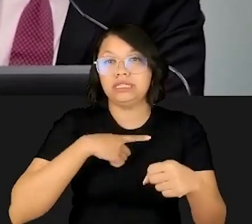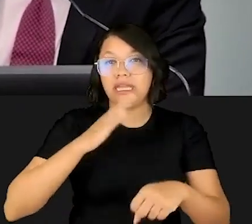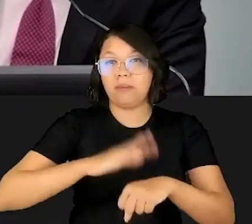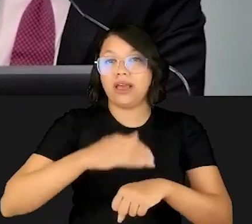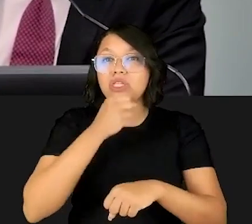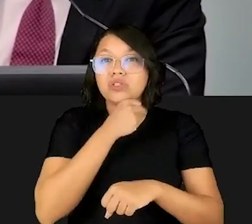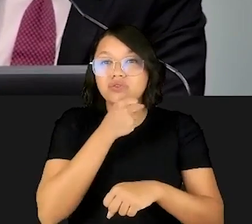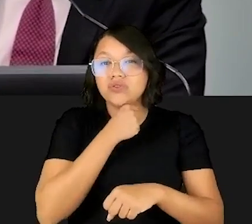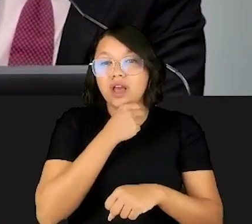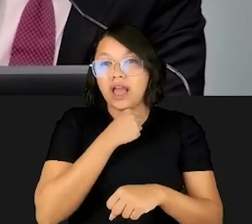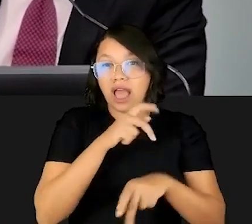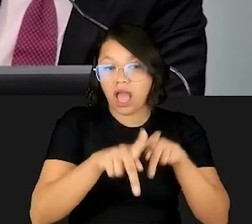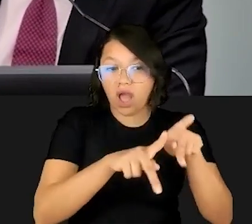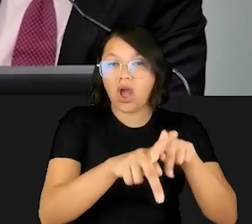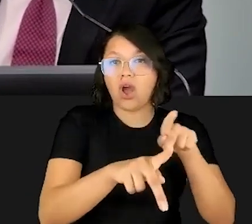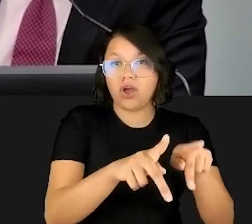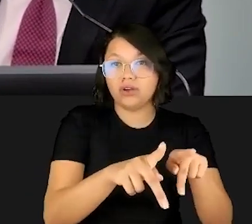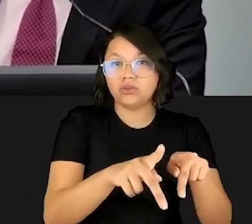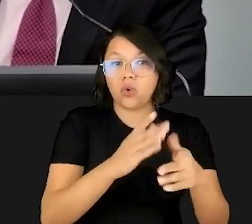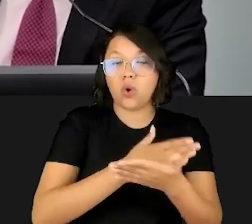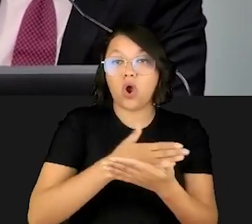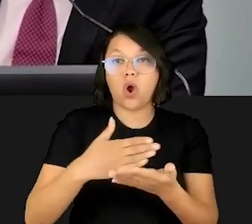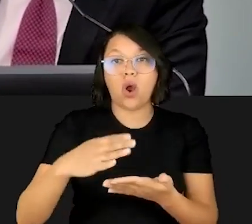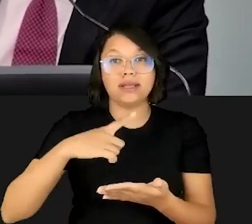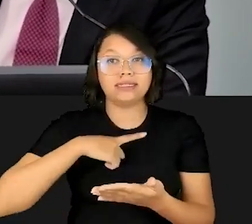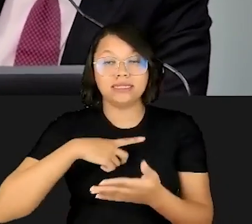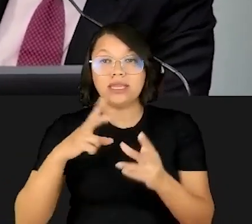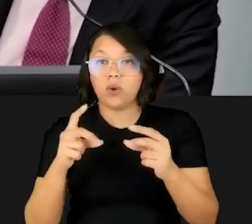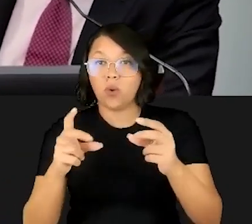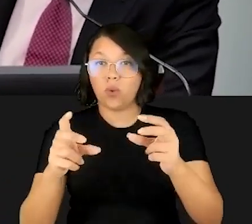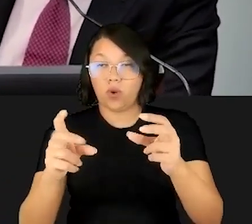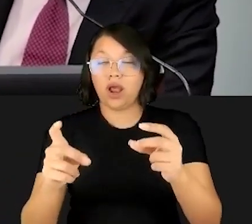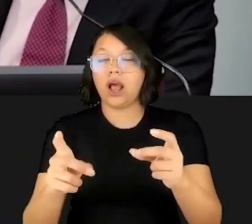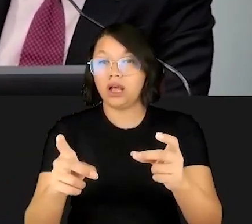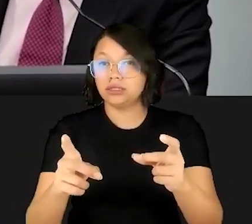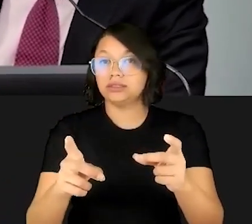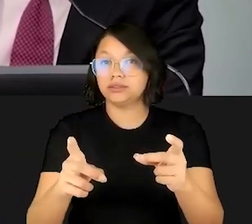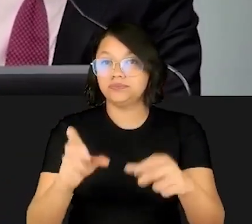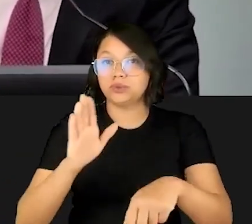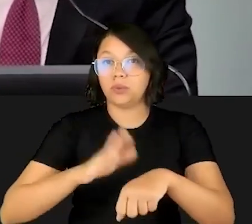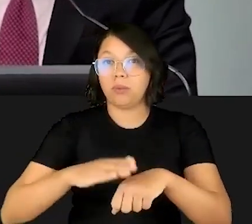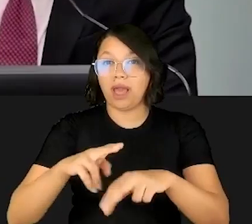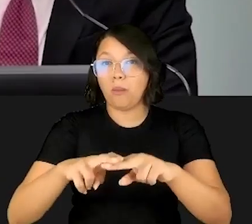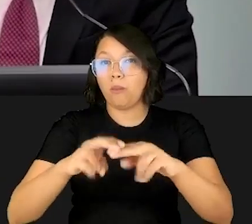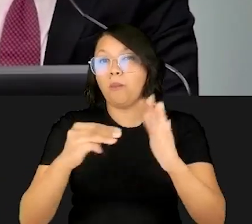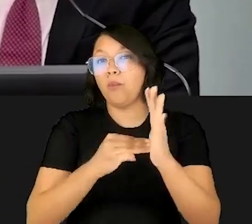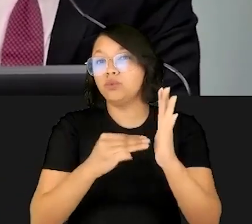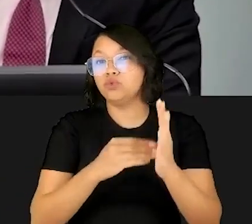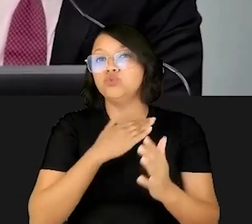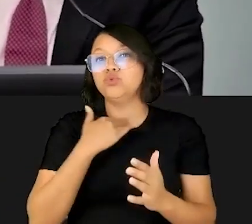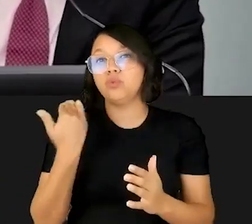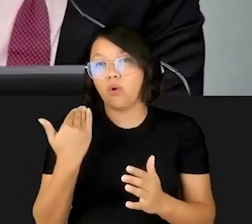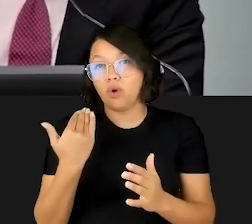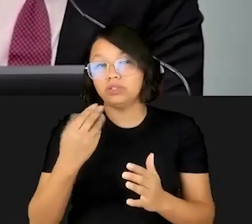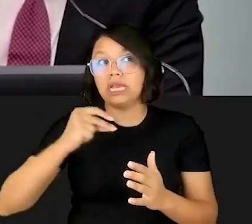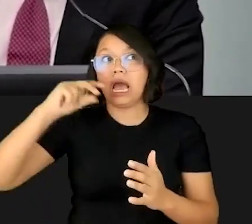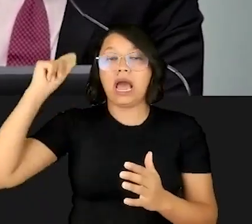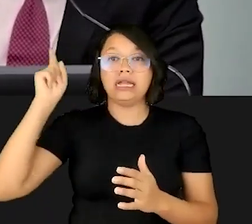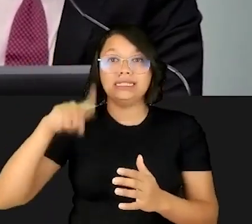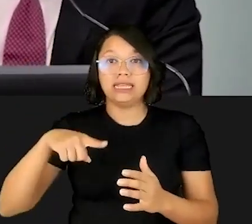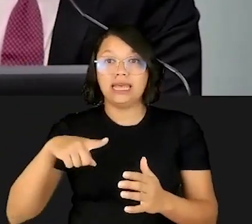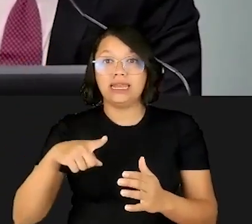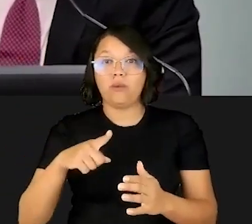já começam a ter o câncer como principal causa de morte, suplantando o infarto, que costumava ser a principal causa anteriormente.